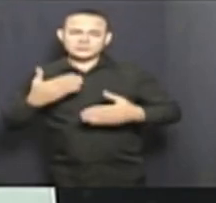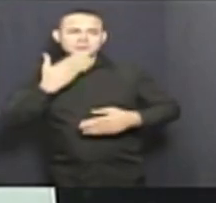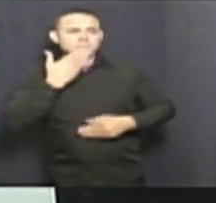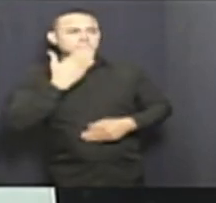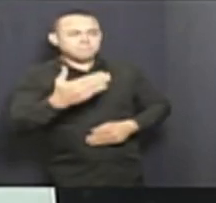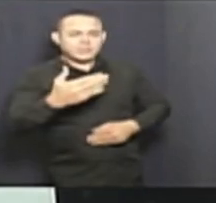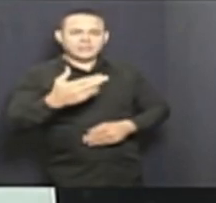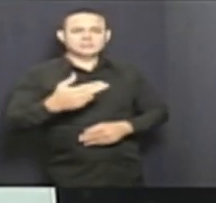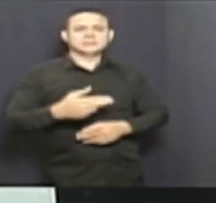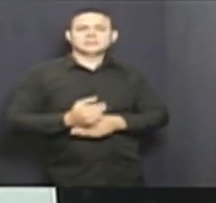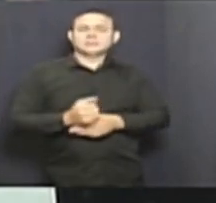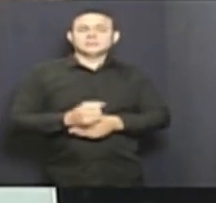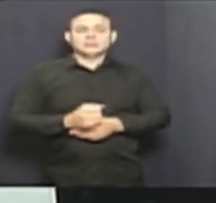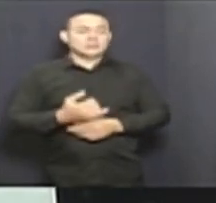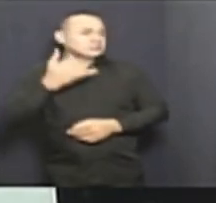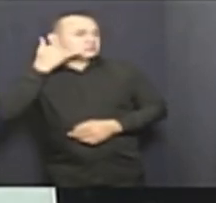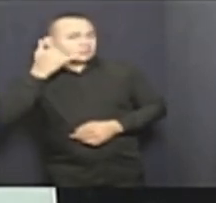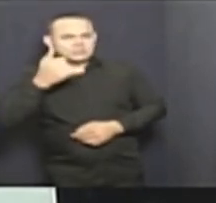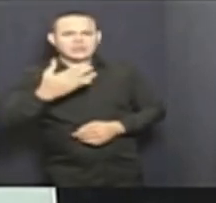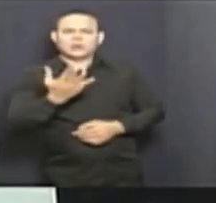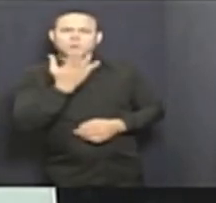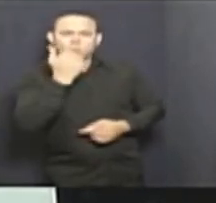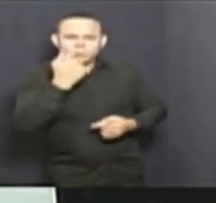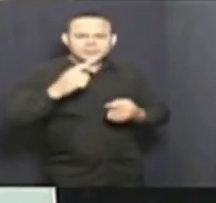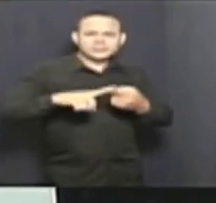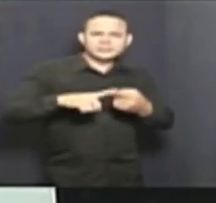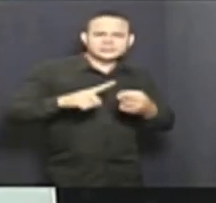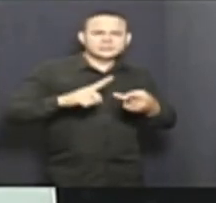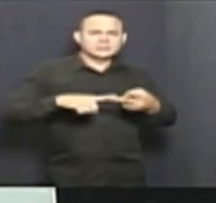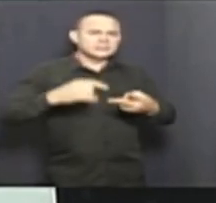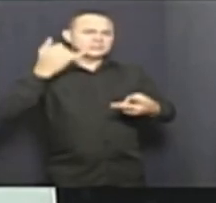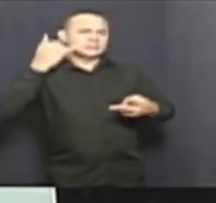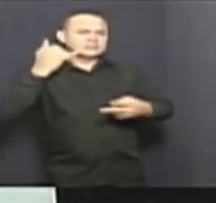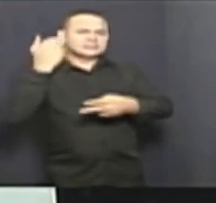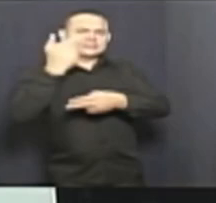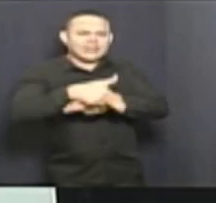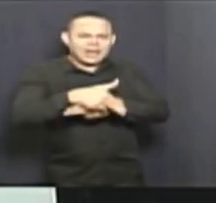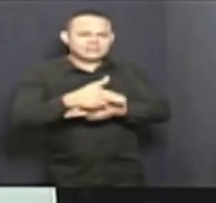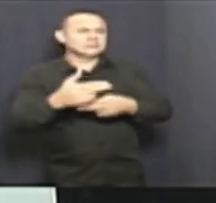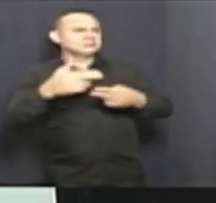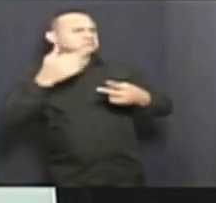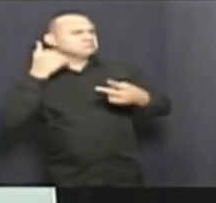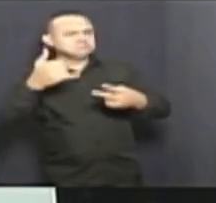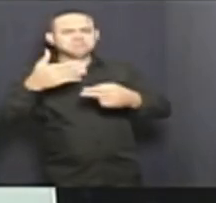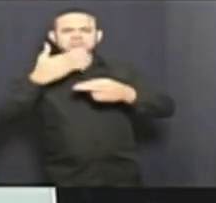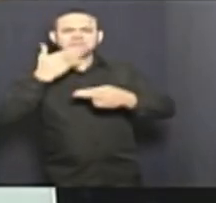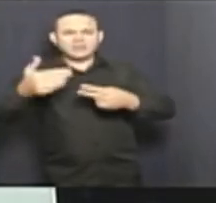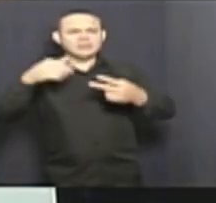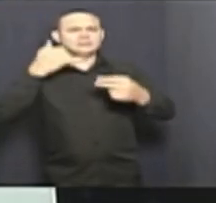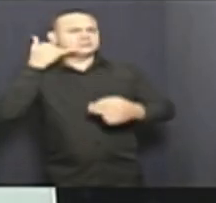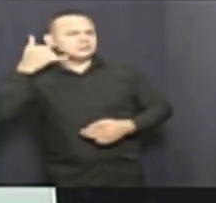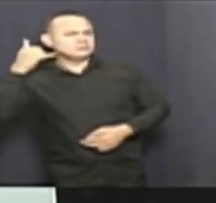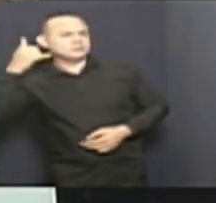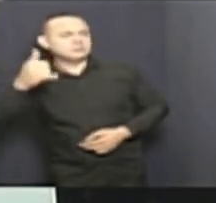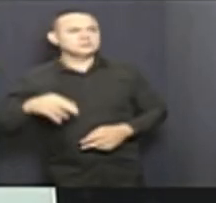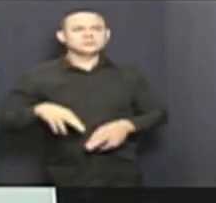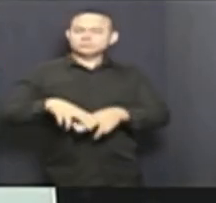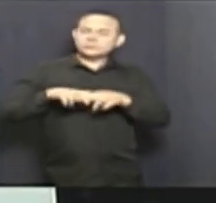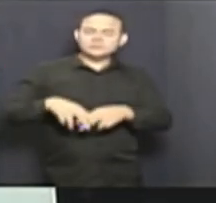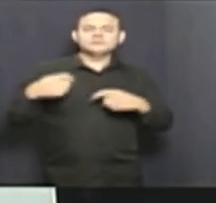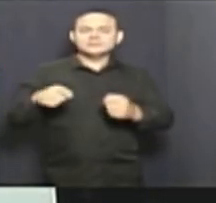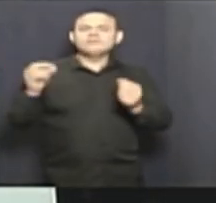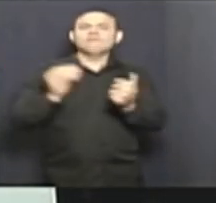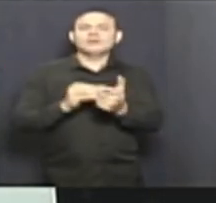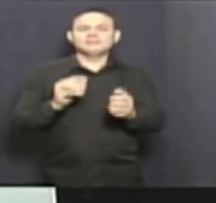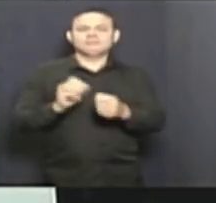a camisa no celular essa interação estado comunidade é muito fácil basta criar criar aplicativos para